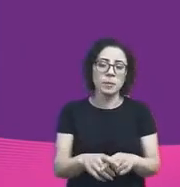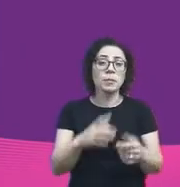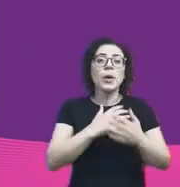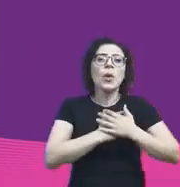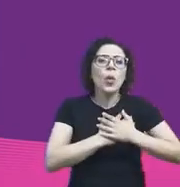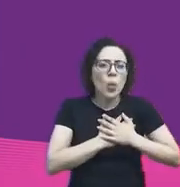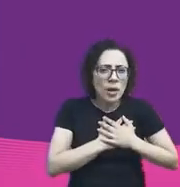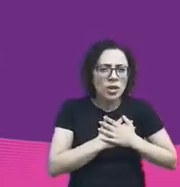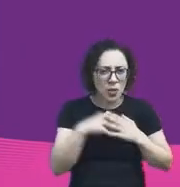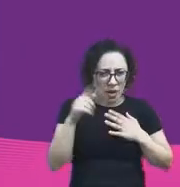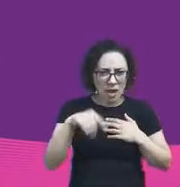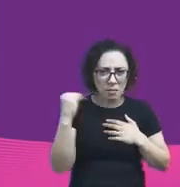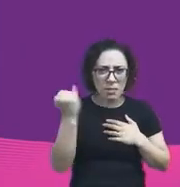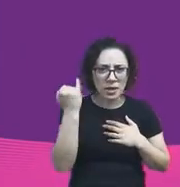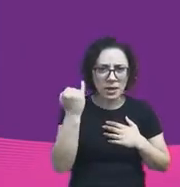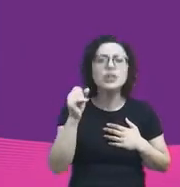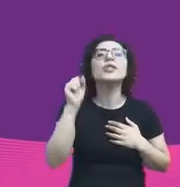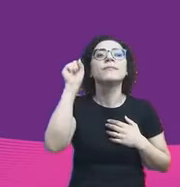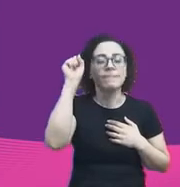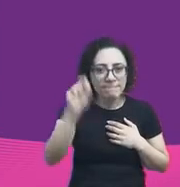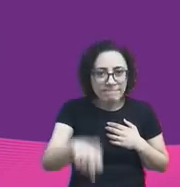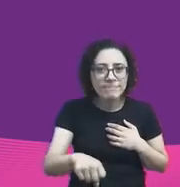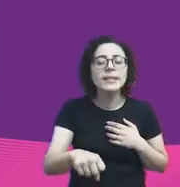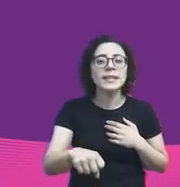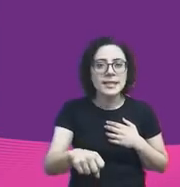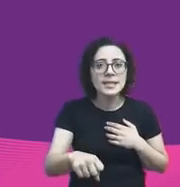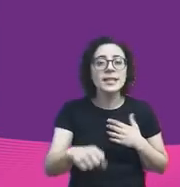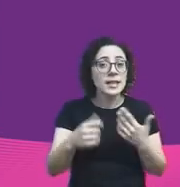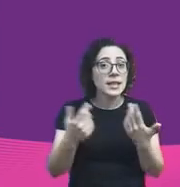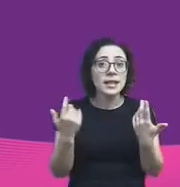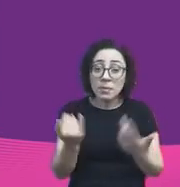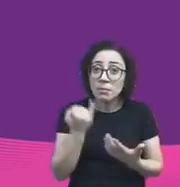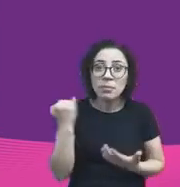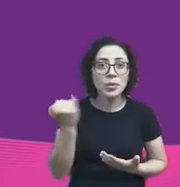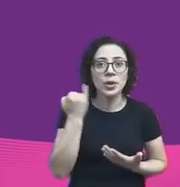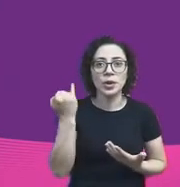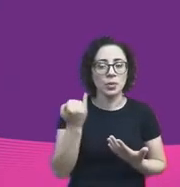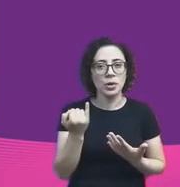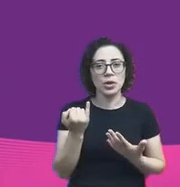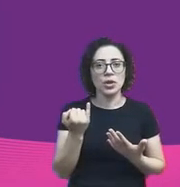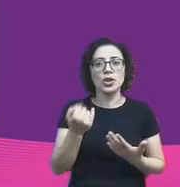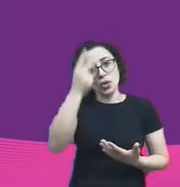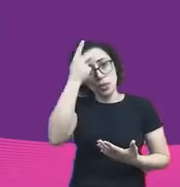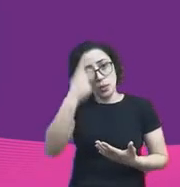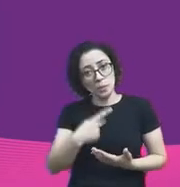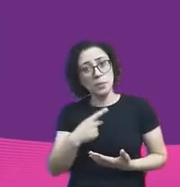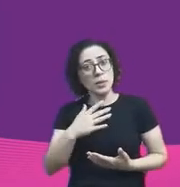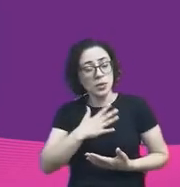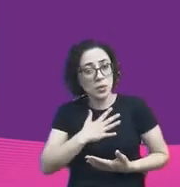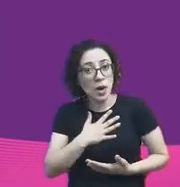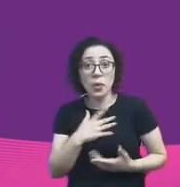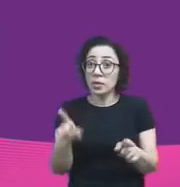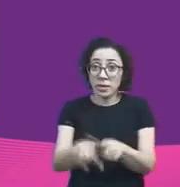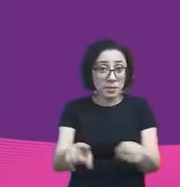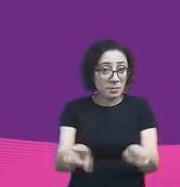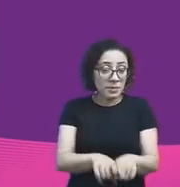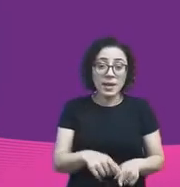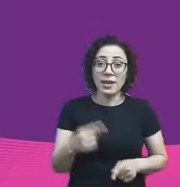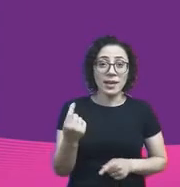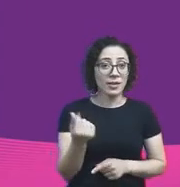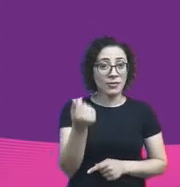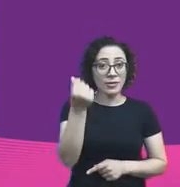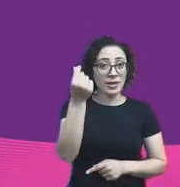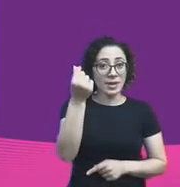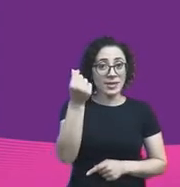Sim, importa e faz uma diferença enorme. Importa do ponto de vista pessoal, importa do ponto de vista financeiro. Importa para